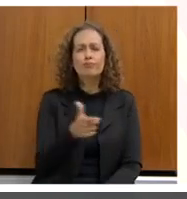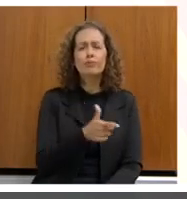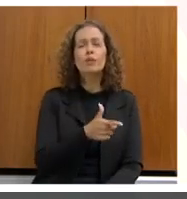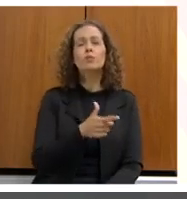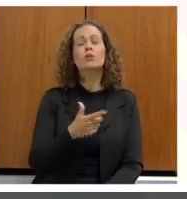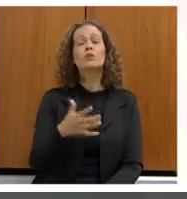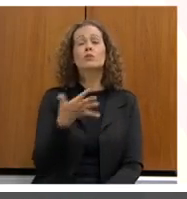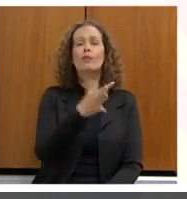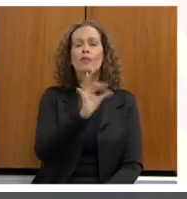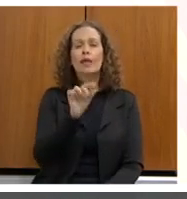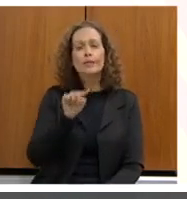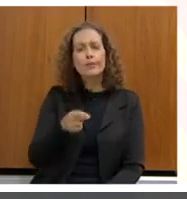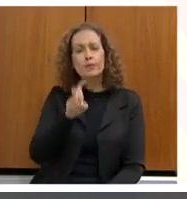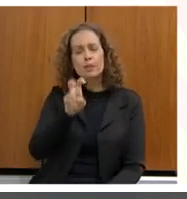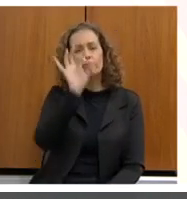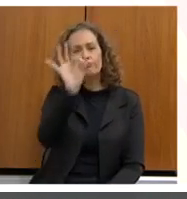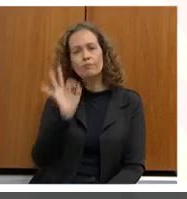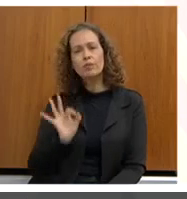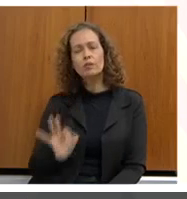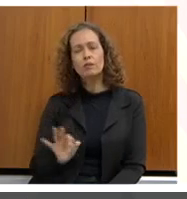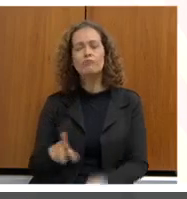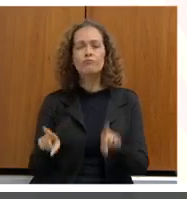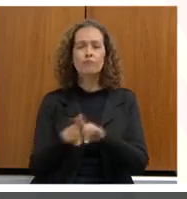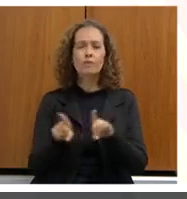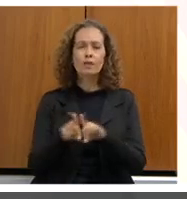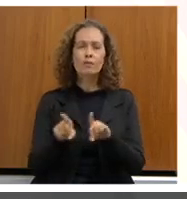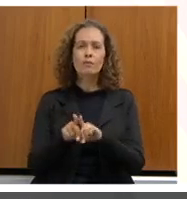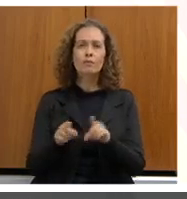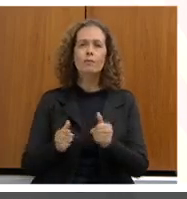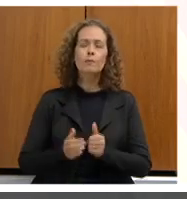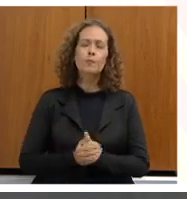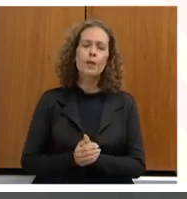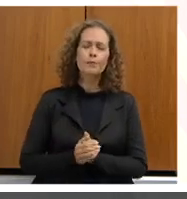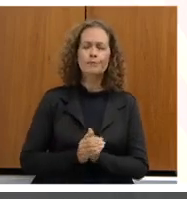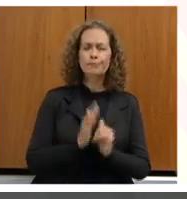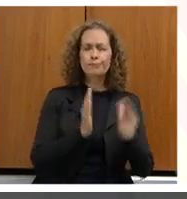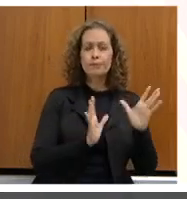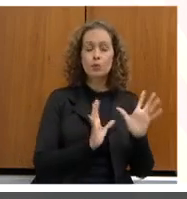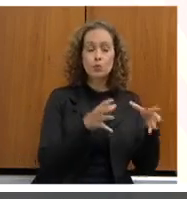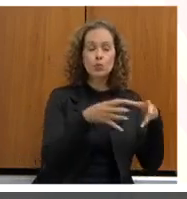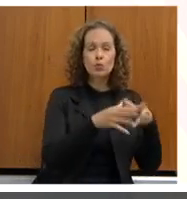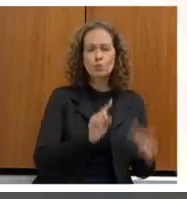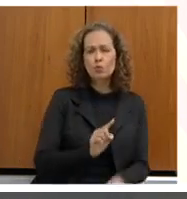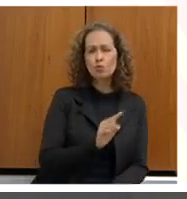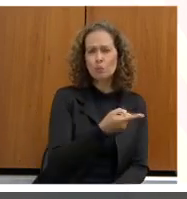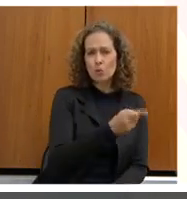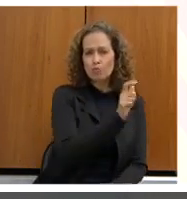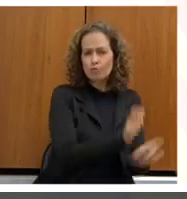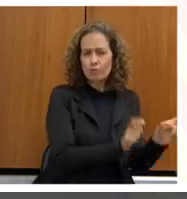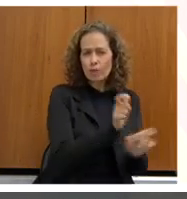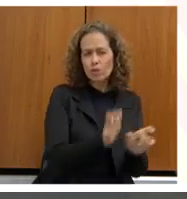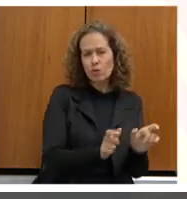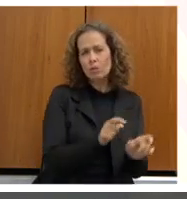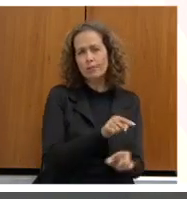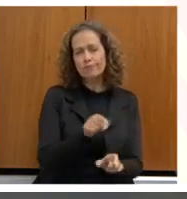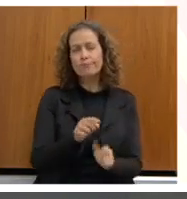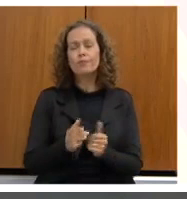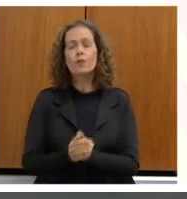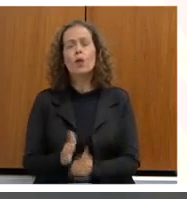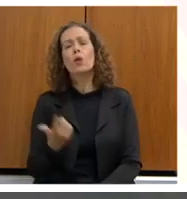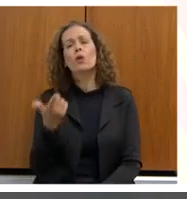meia homicídios né Natasha e tem por mil habitantes roubos a veículos também reduziu quase trinta por cento